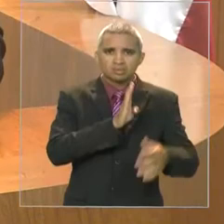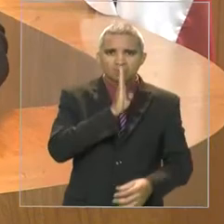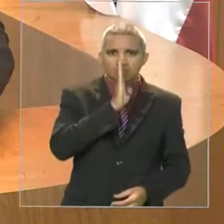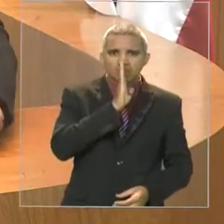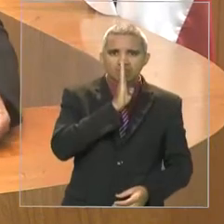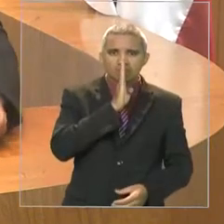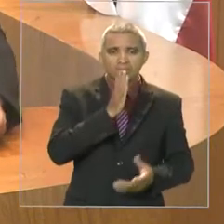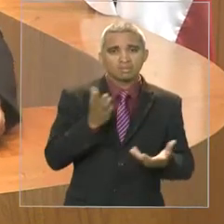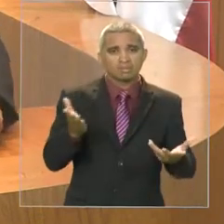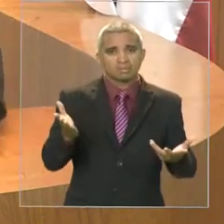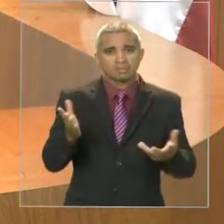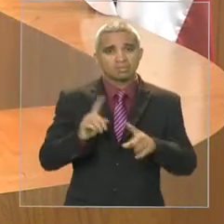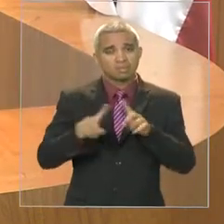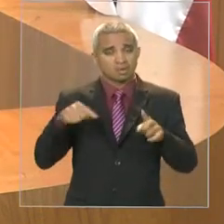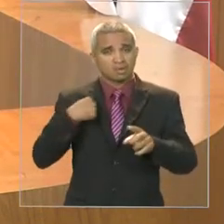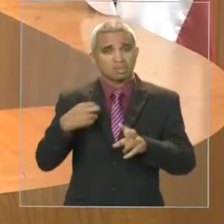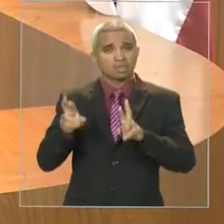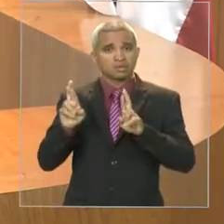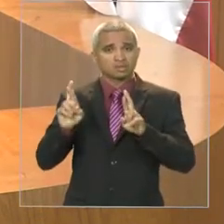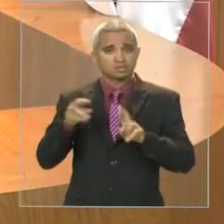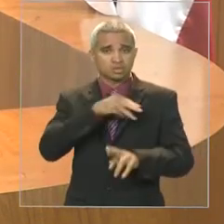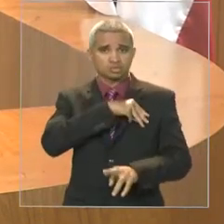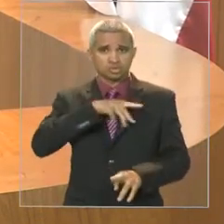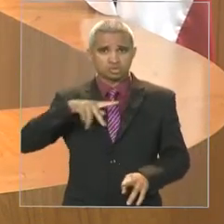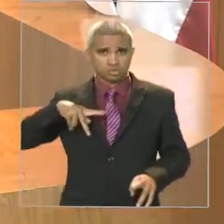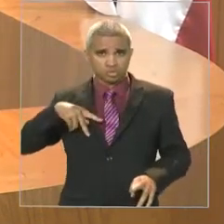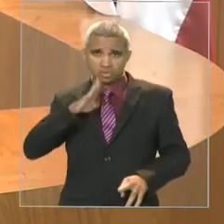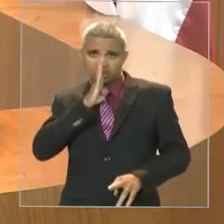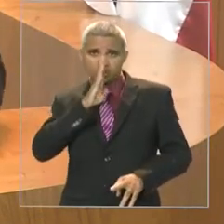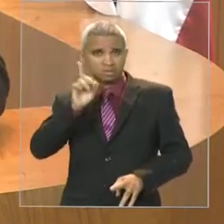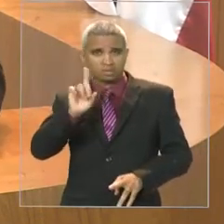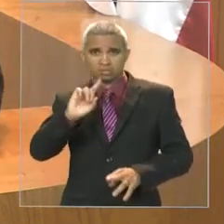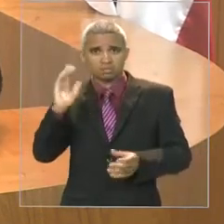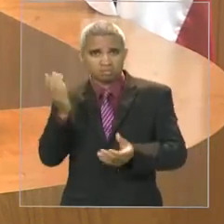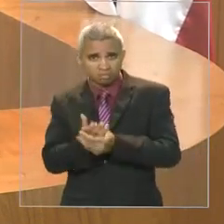fique calado e que a ANAC também tome as medidas cabíveis. Era isso, senhor presidente.